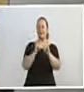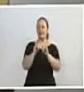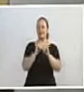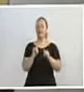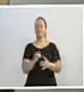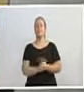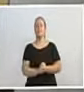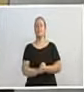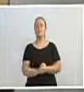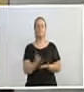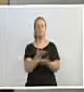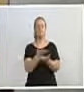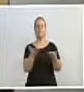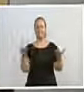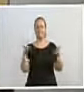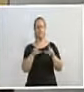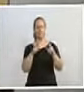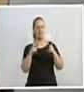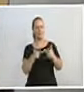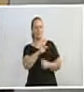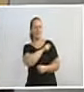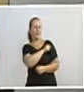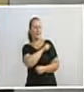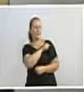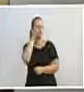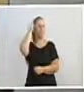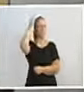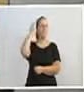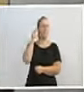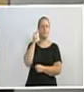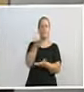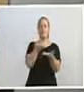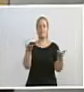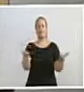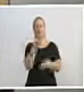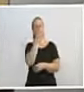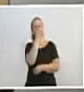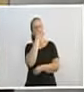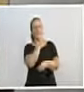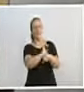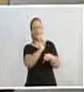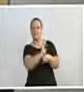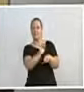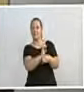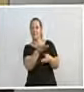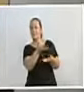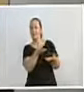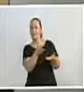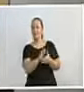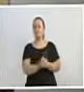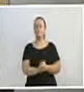o plenário aqui que está presente, os alunos da nossa universidade que vêm nesta casa fazer o seu